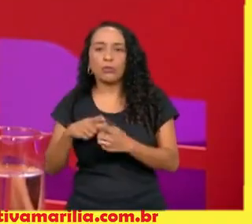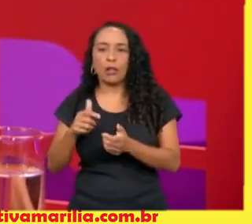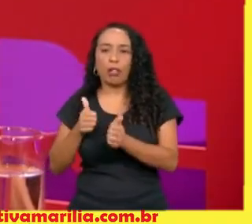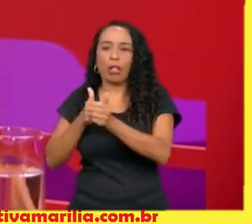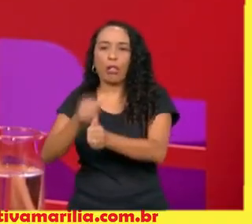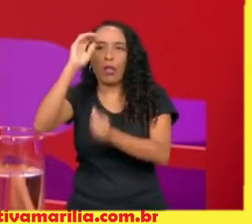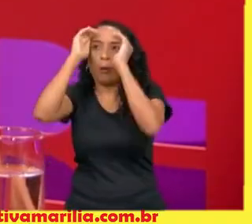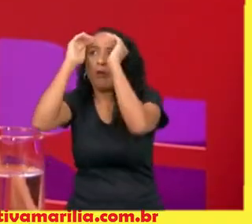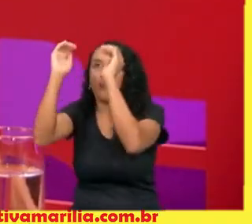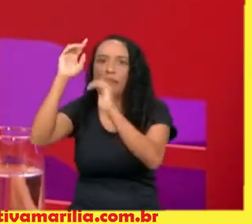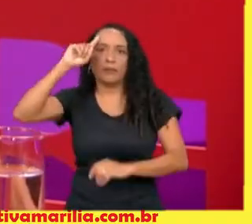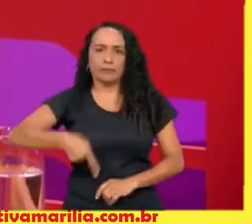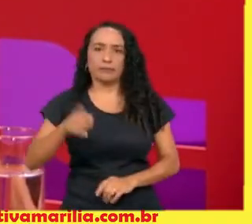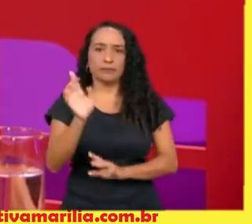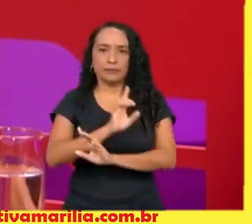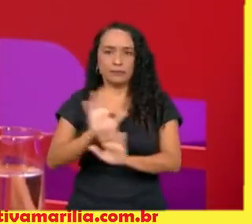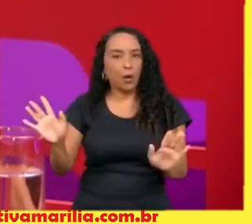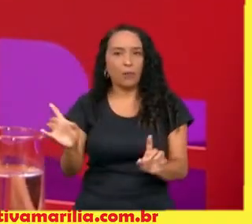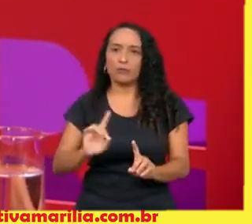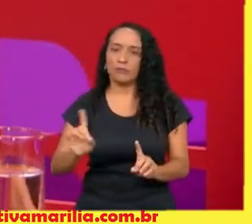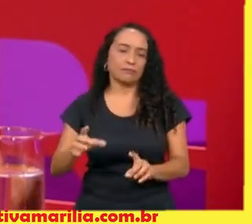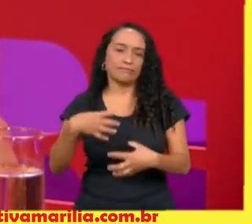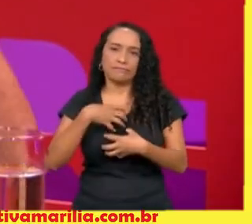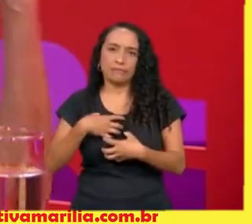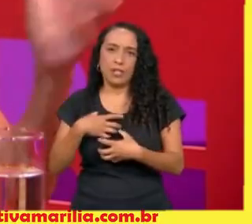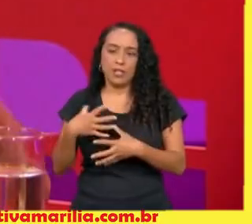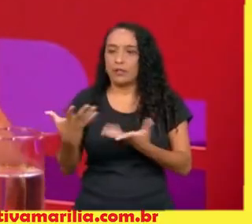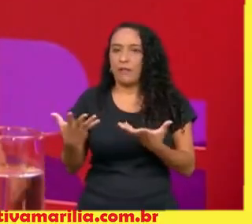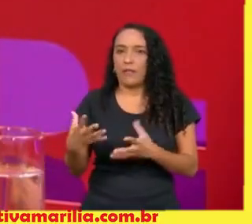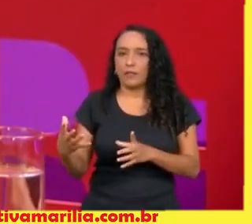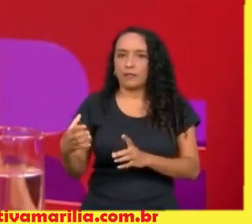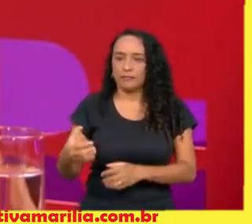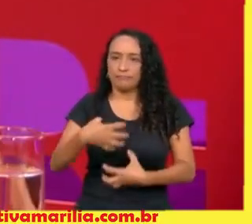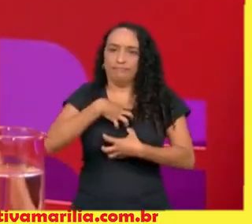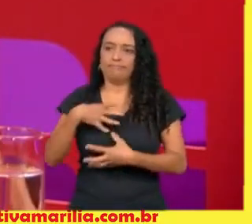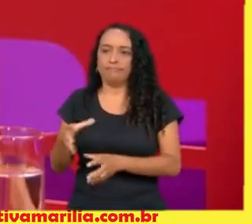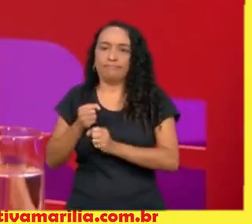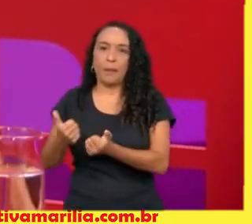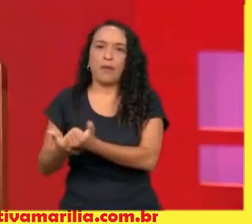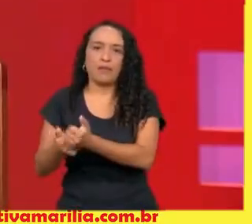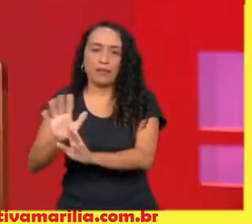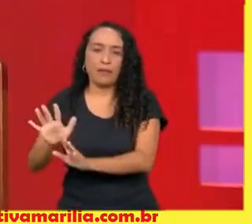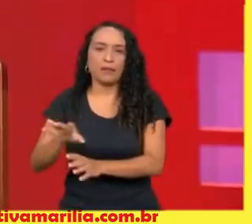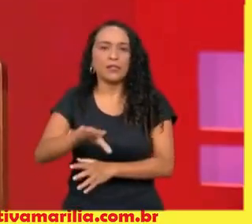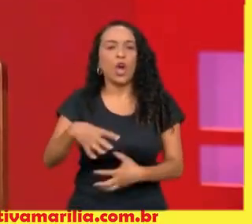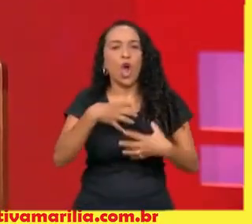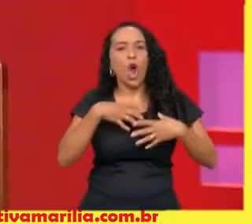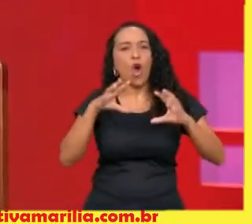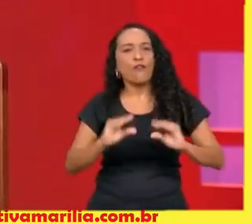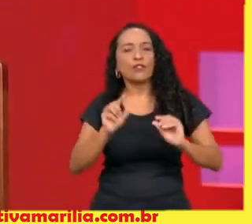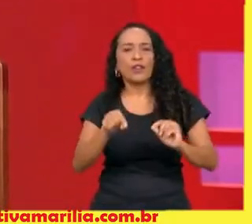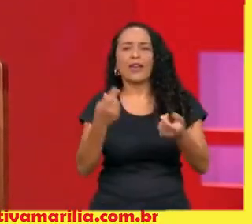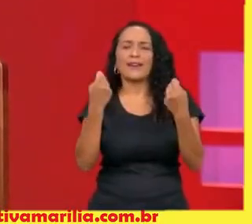poderoso, ele faz o que o chefe mandar e se sente pertencendo e apoiado, etc. Esse conforto é um conforto de